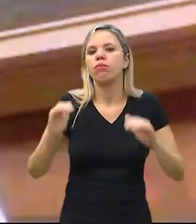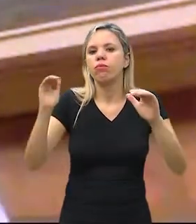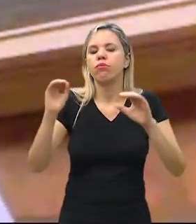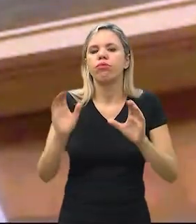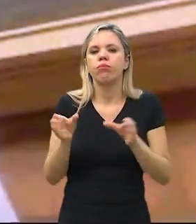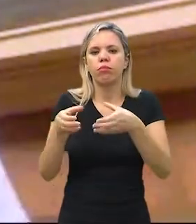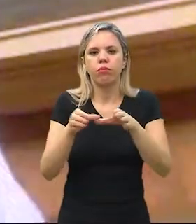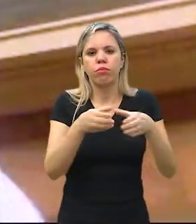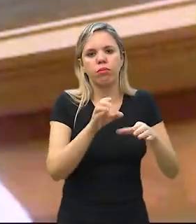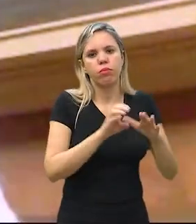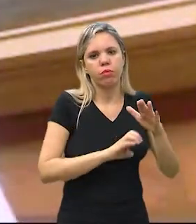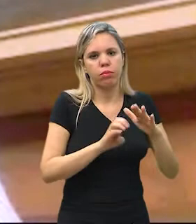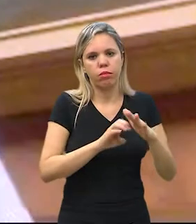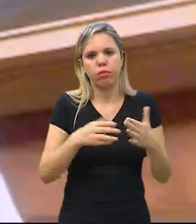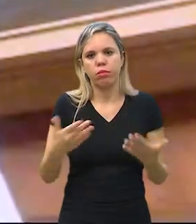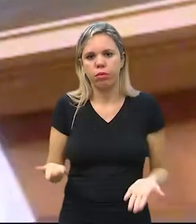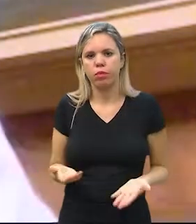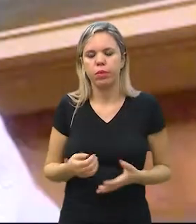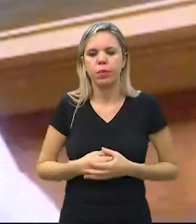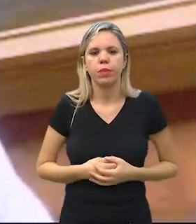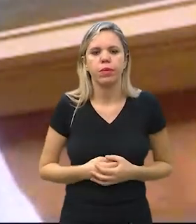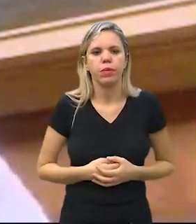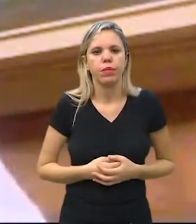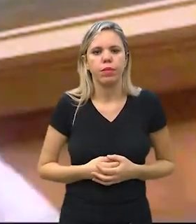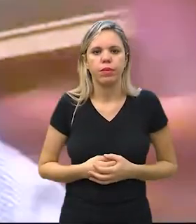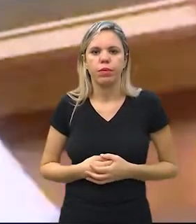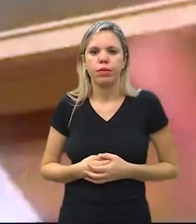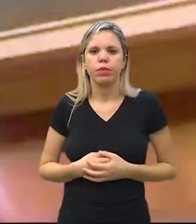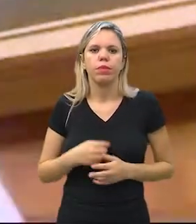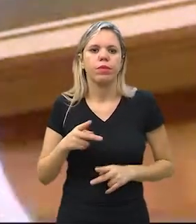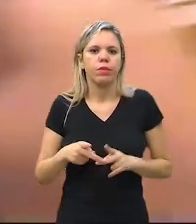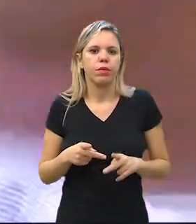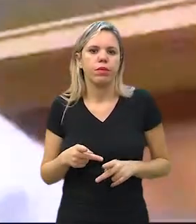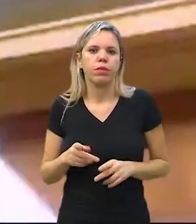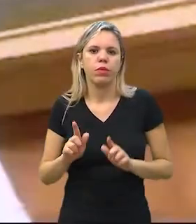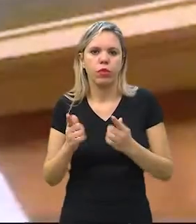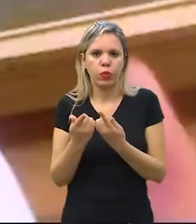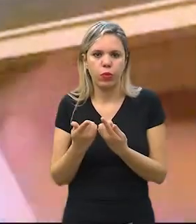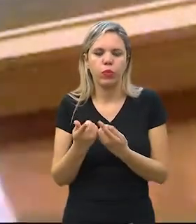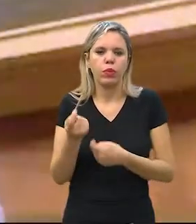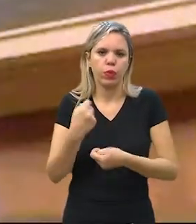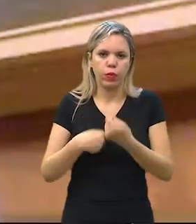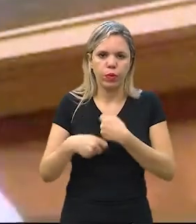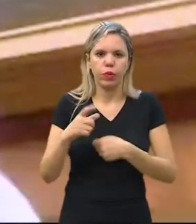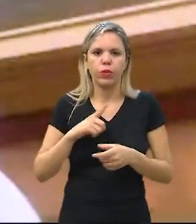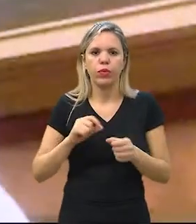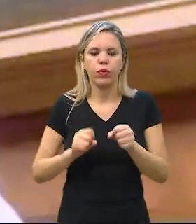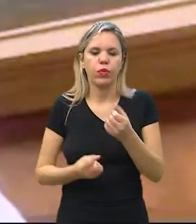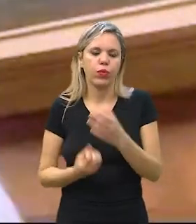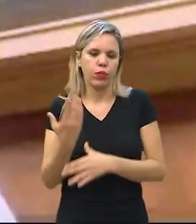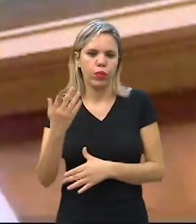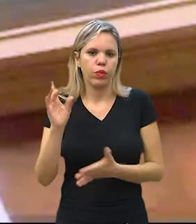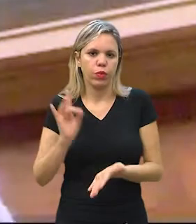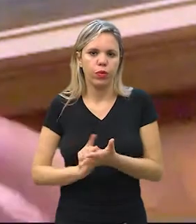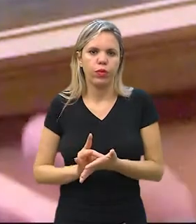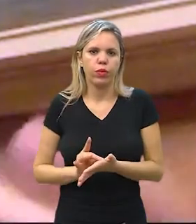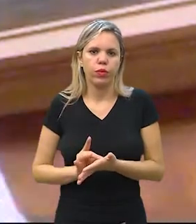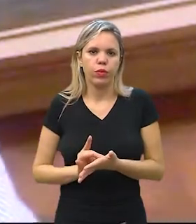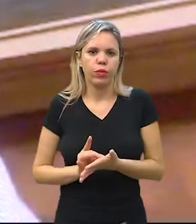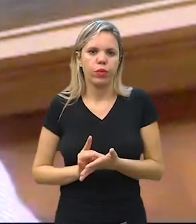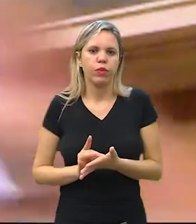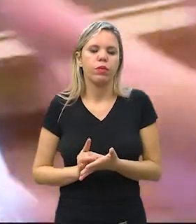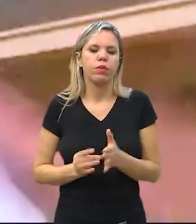grande comunidade empresarial. Essa comunidade, estas comunidades, esses grupos de negócios que a gente forma, que